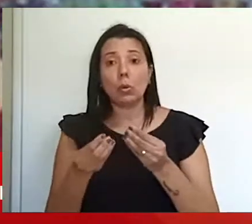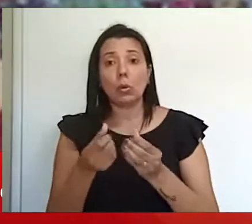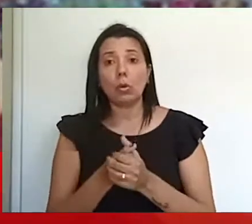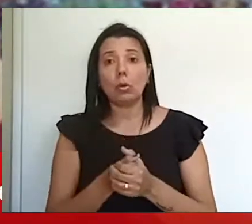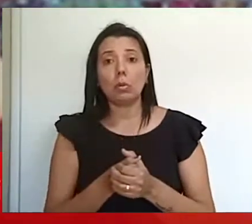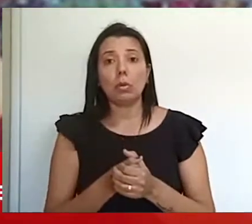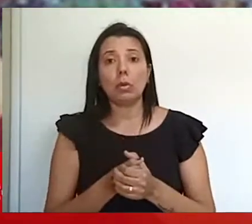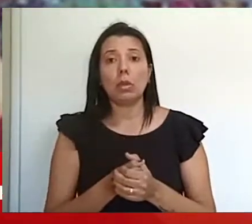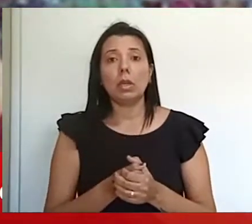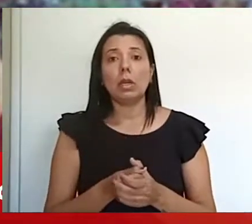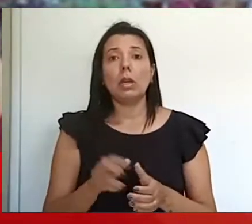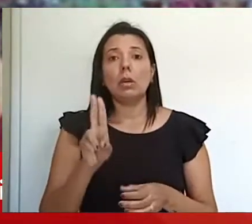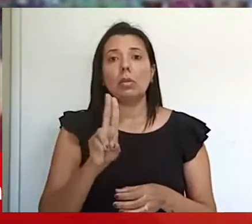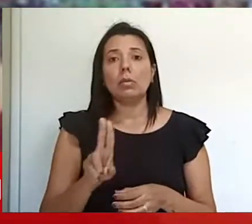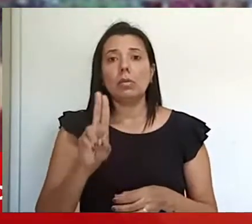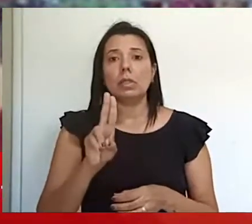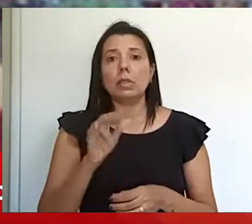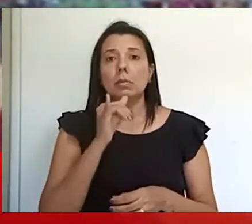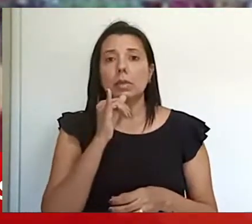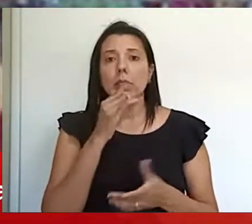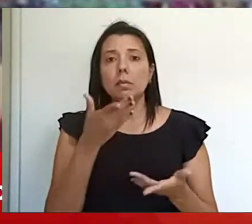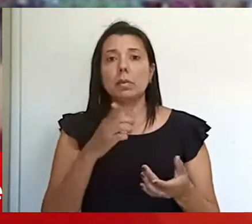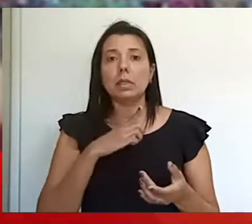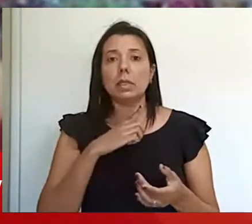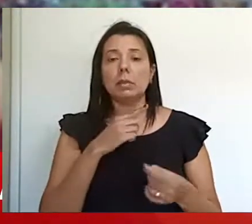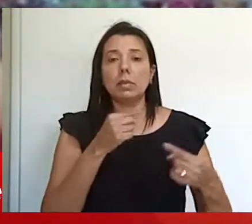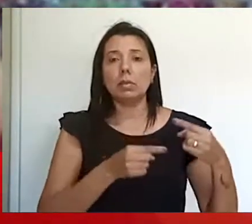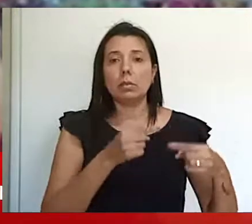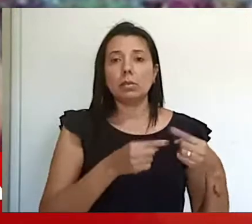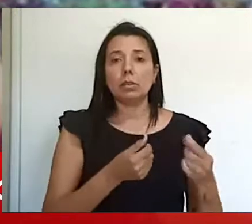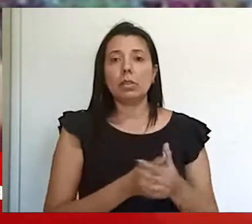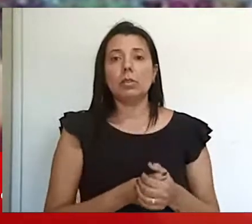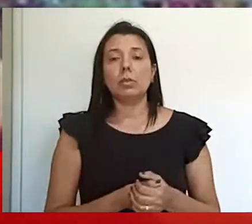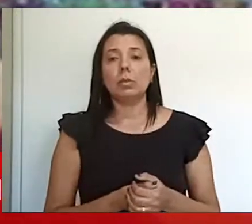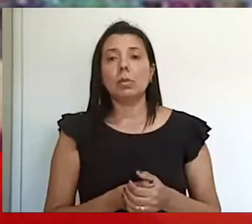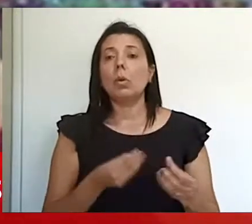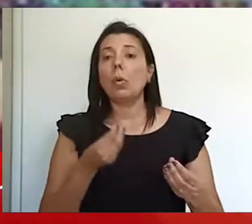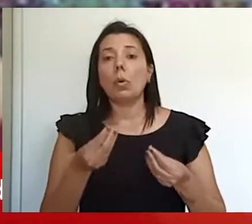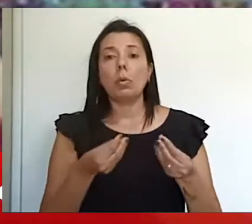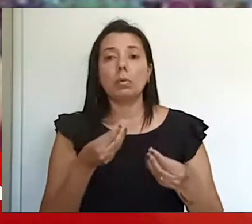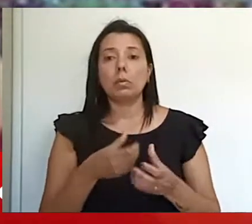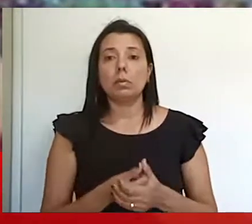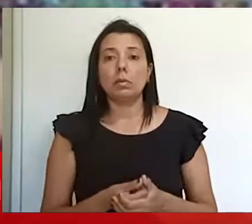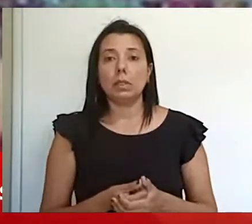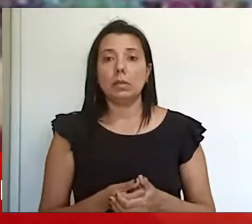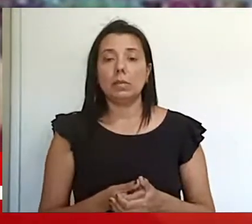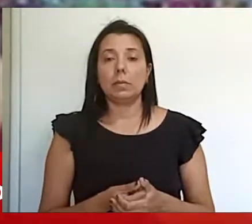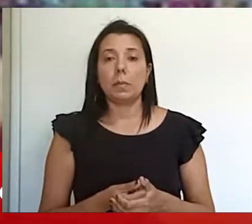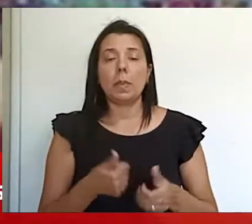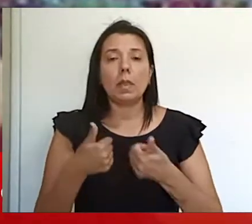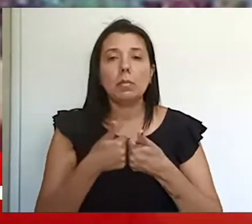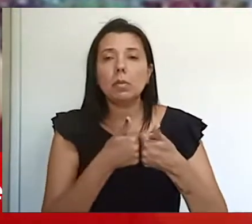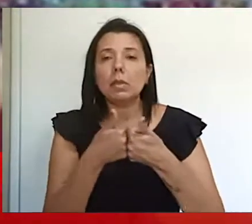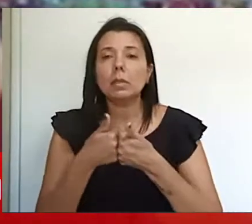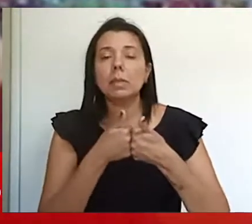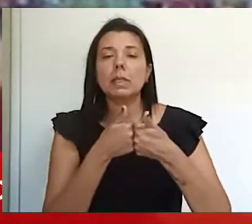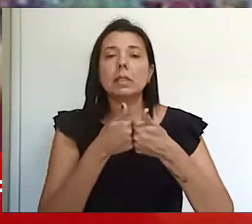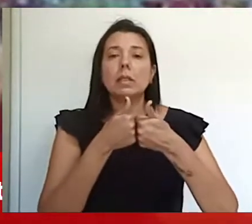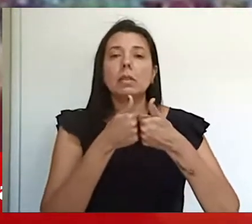vem discutindo? Então, a universidade vem discutindo formas de aproximação, de integração,